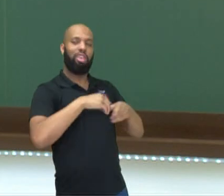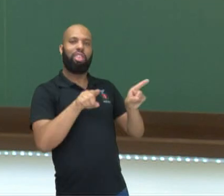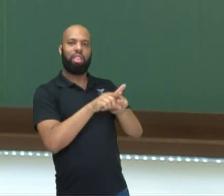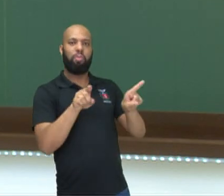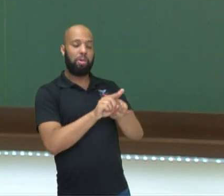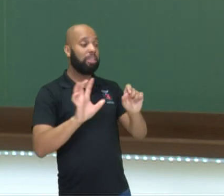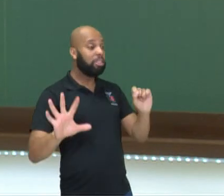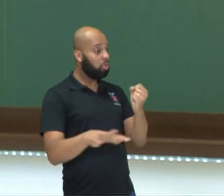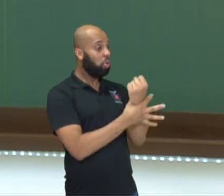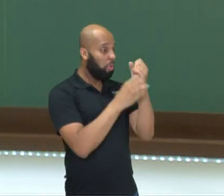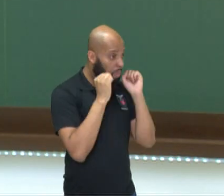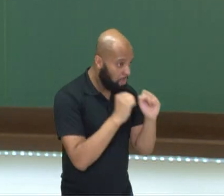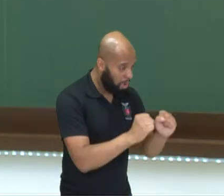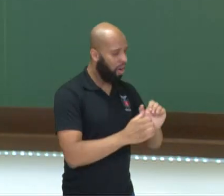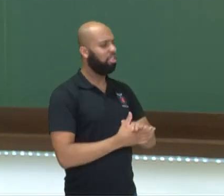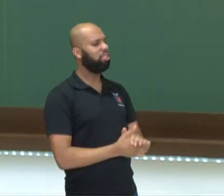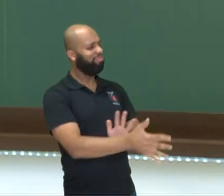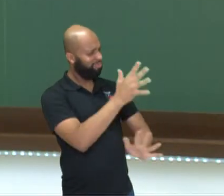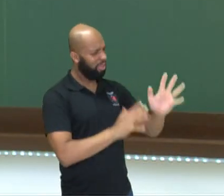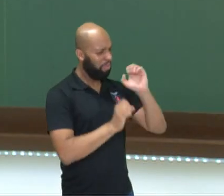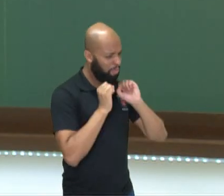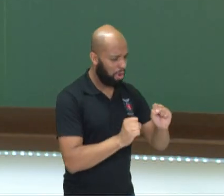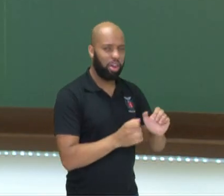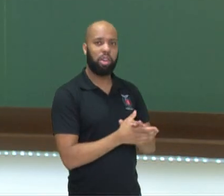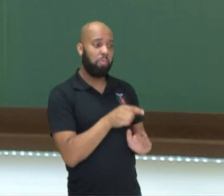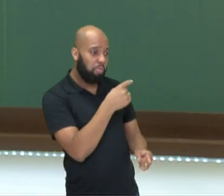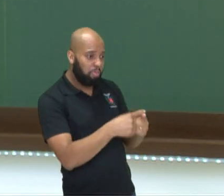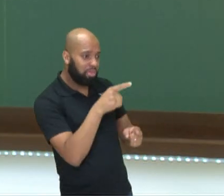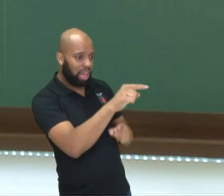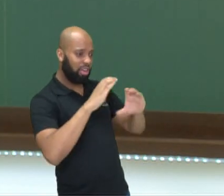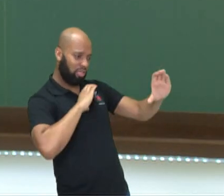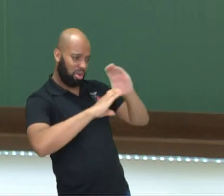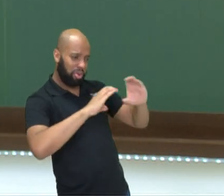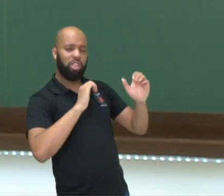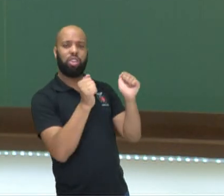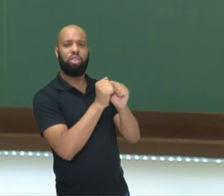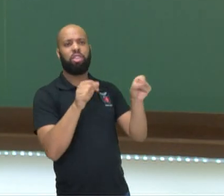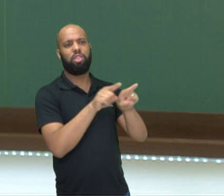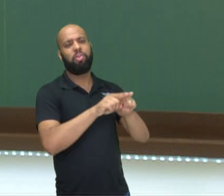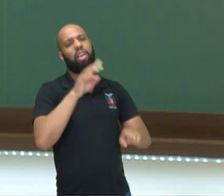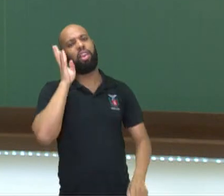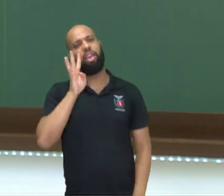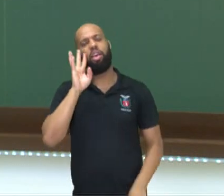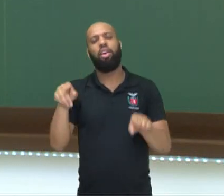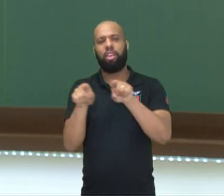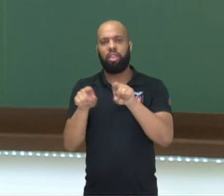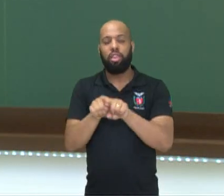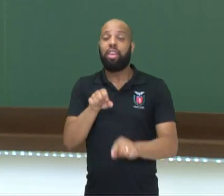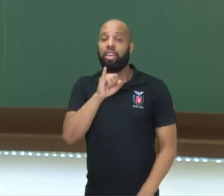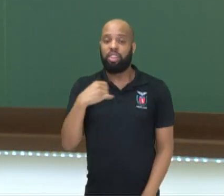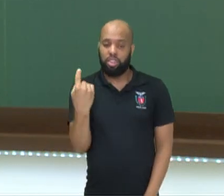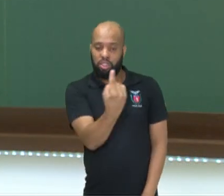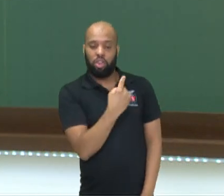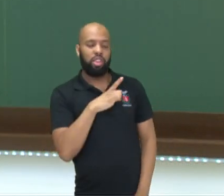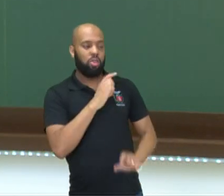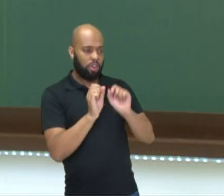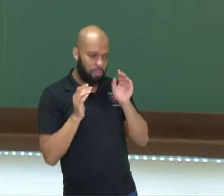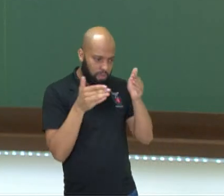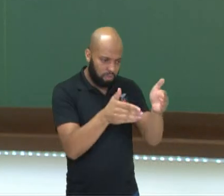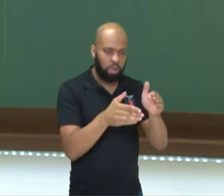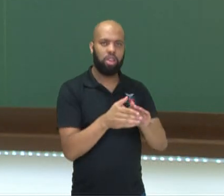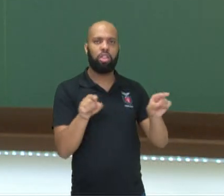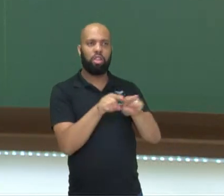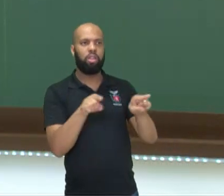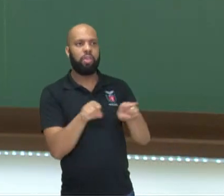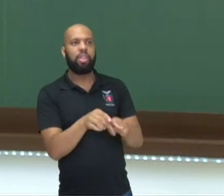também segurança para uma outra pessoa que está se comunicando com você, é muito legal, tá? Então, quando a gente tem foco, quando a